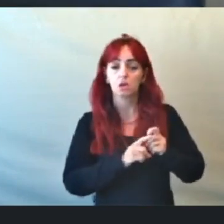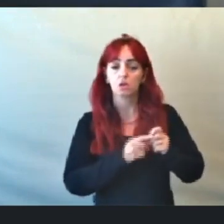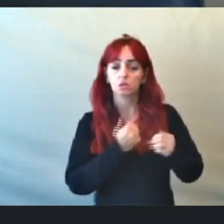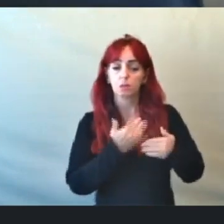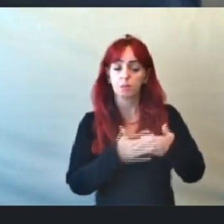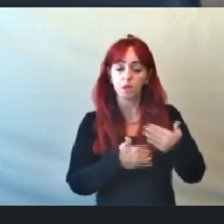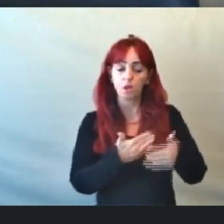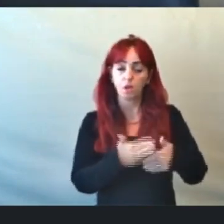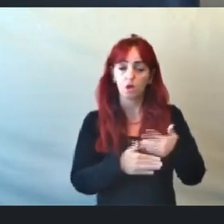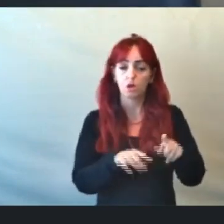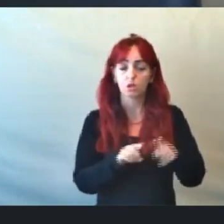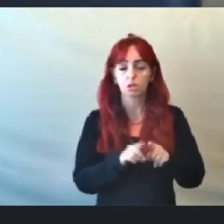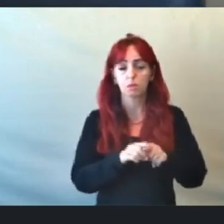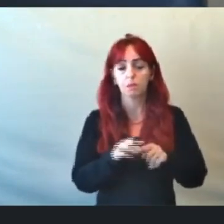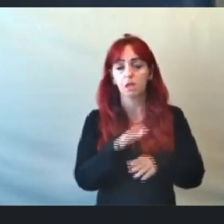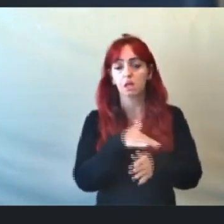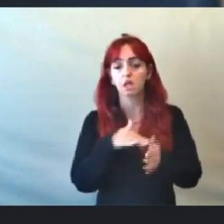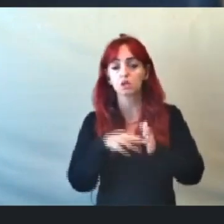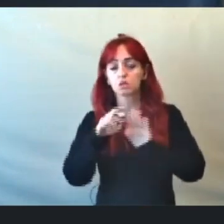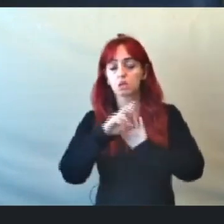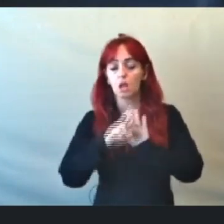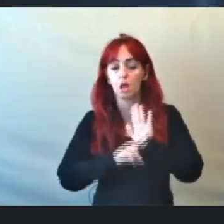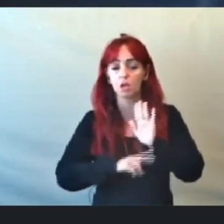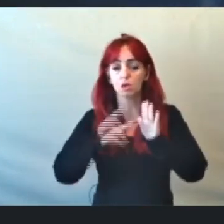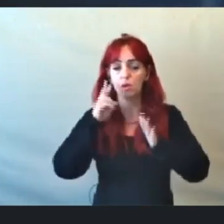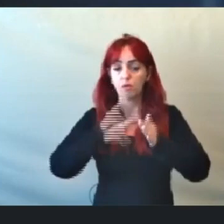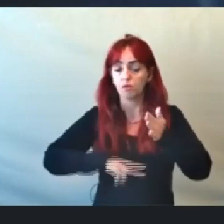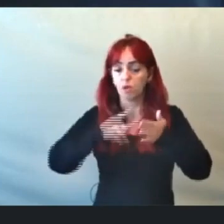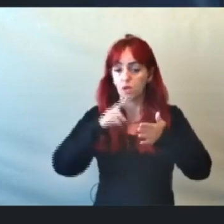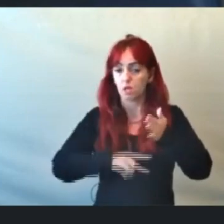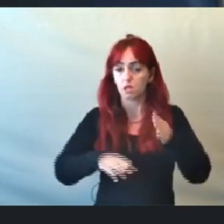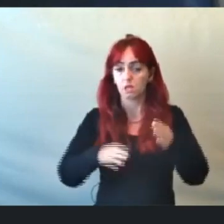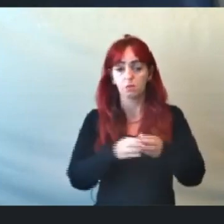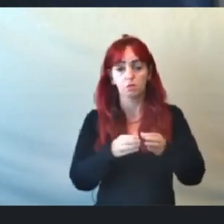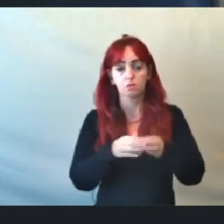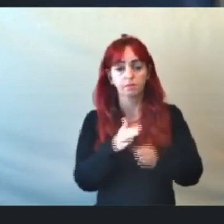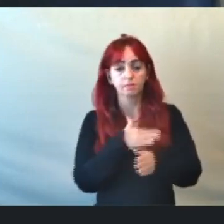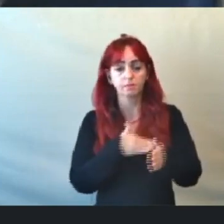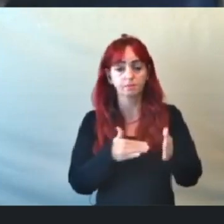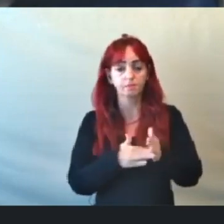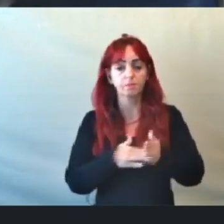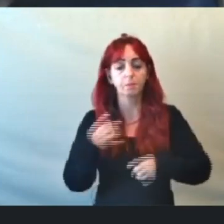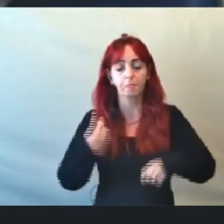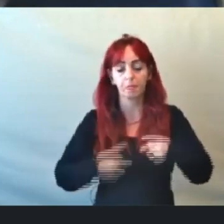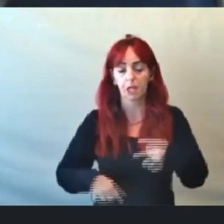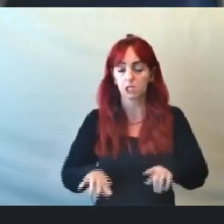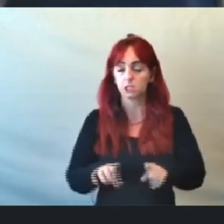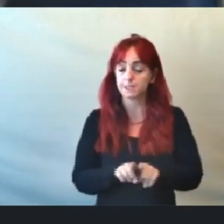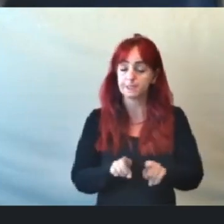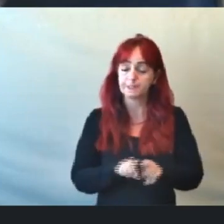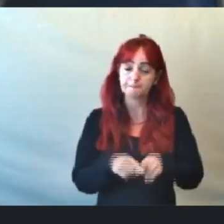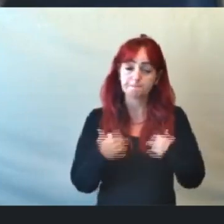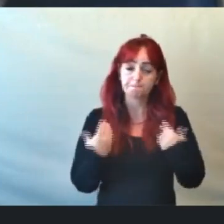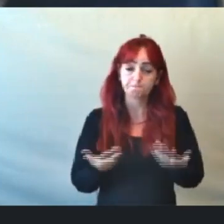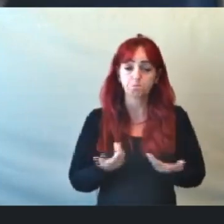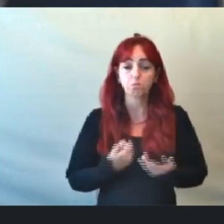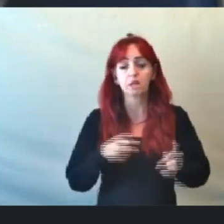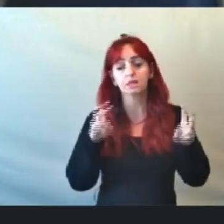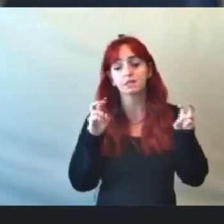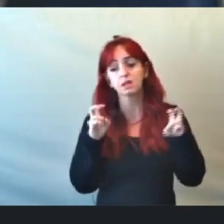relatórios foram lidos pela equipe como um todo, discutidos. Esse assunto veio, mas